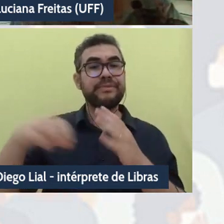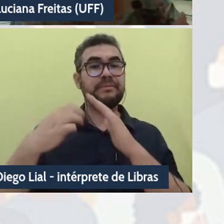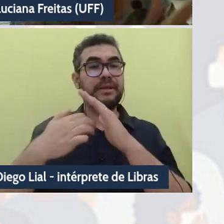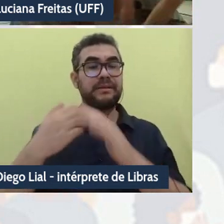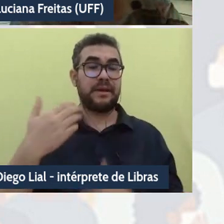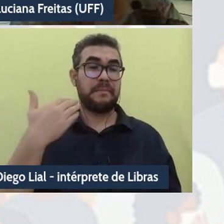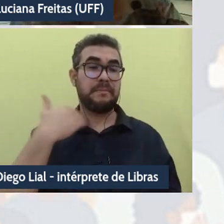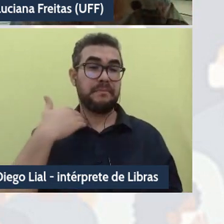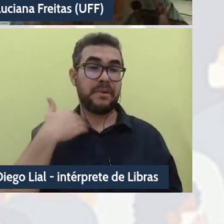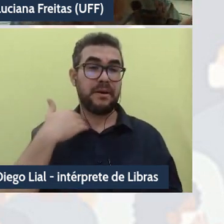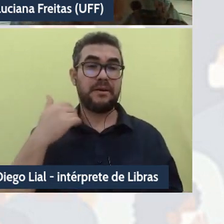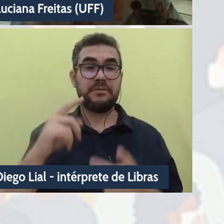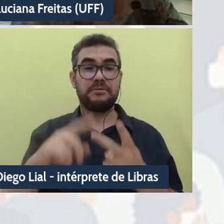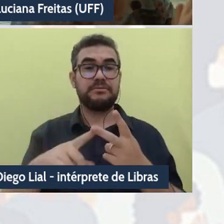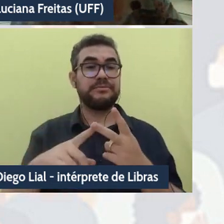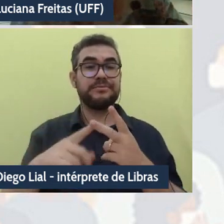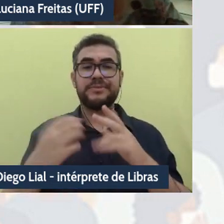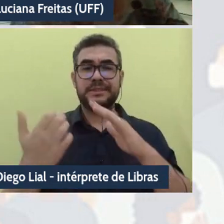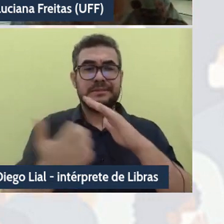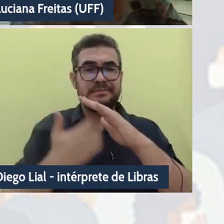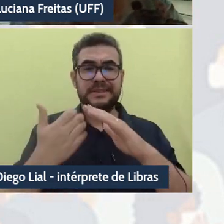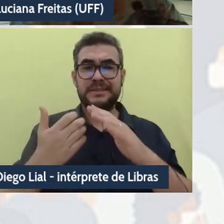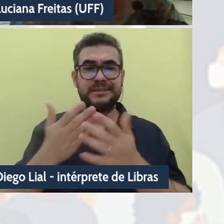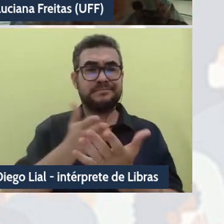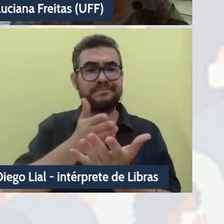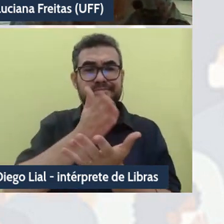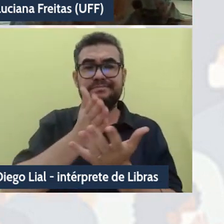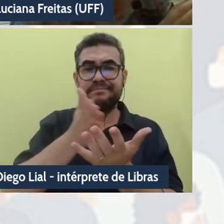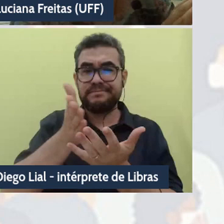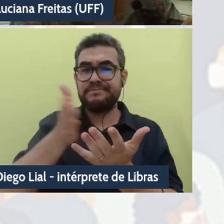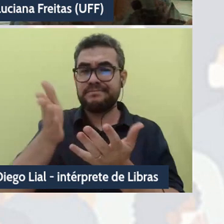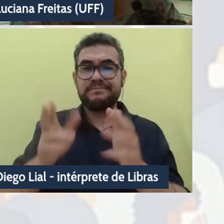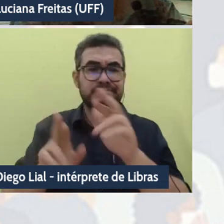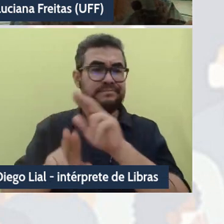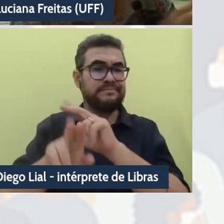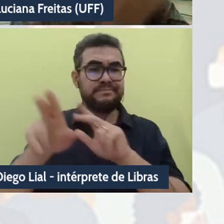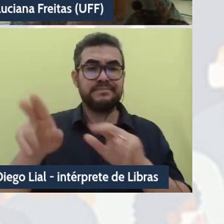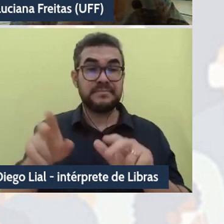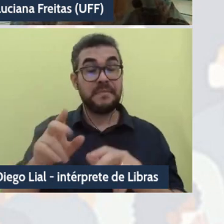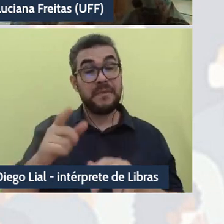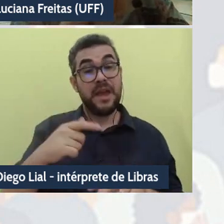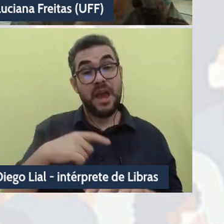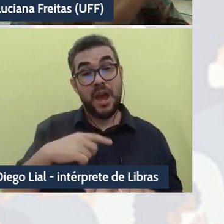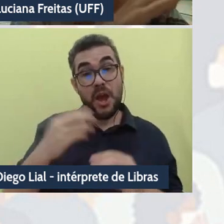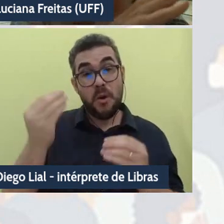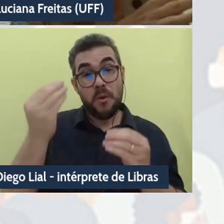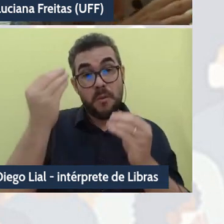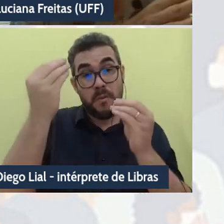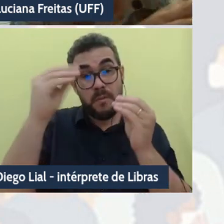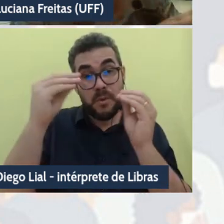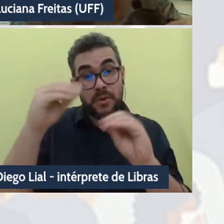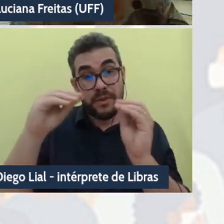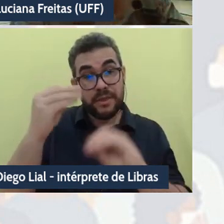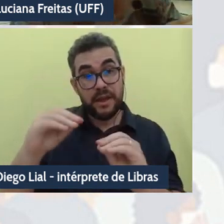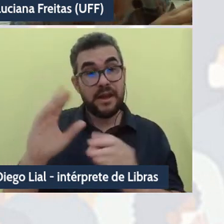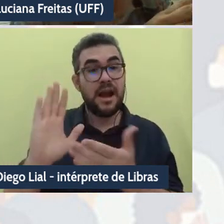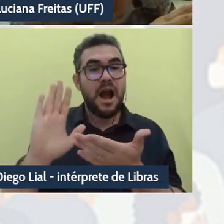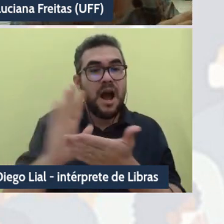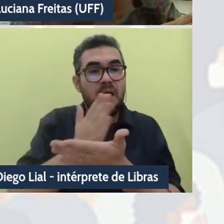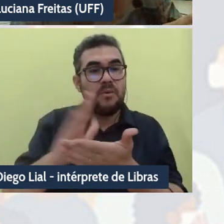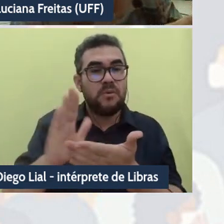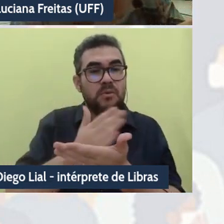Diversas indústrias das mais diversas naturezas. Eu só coloquei algumas. Eu coloquei aí as que